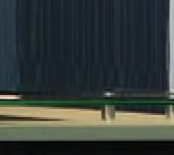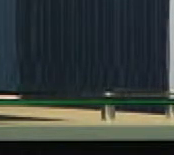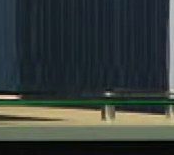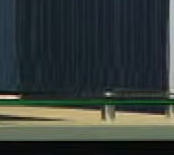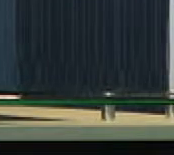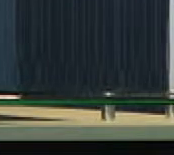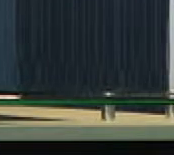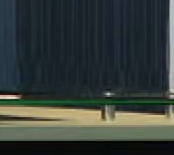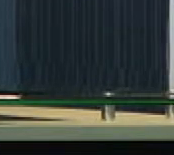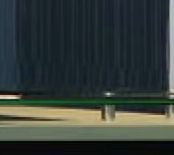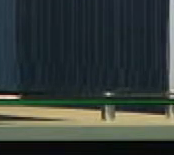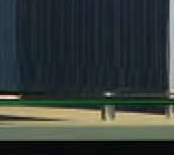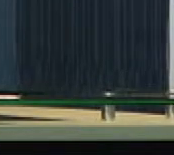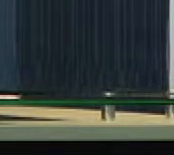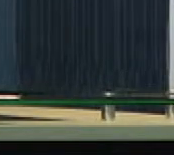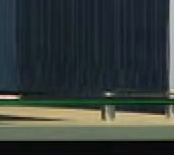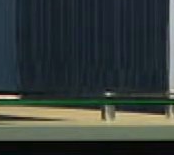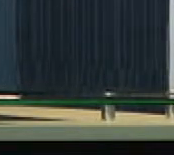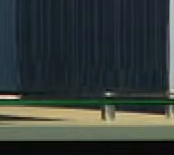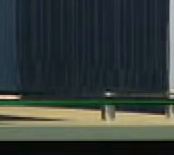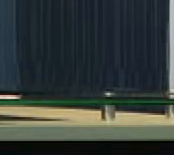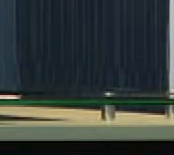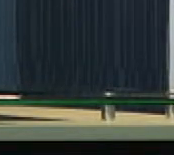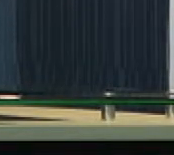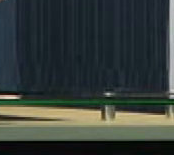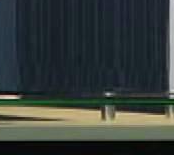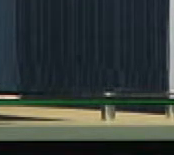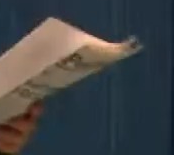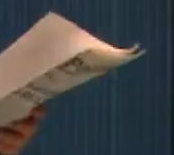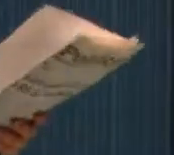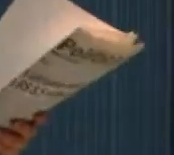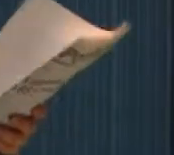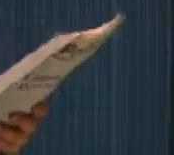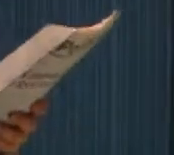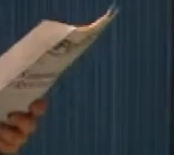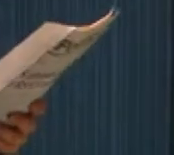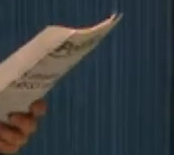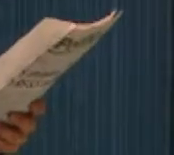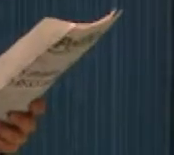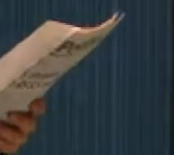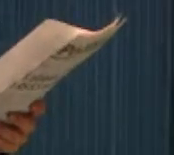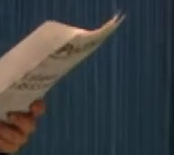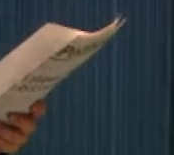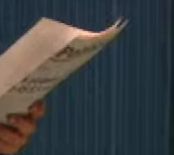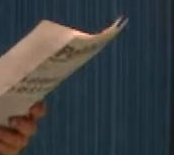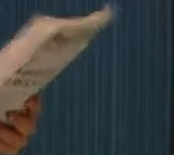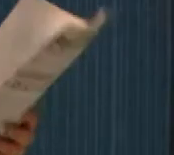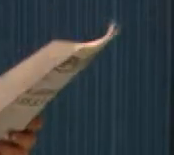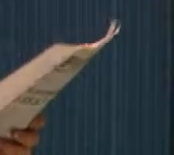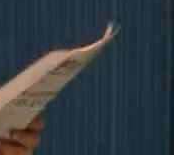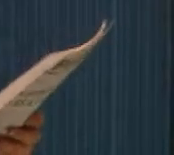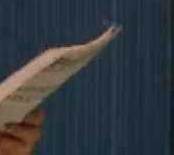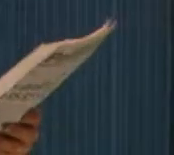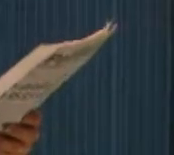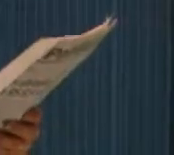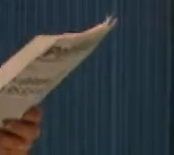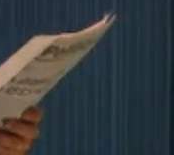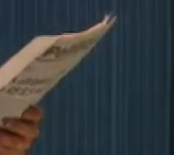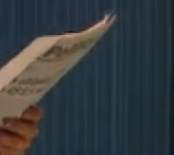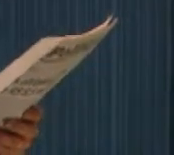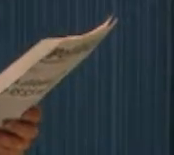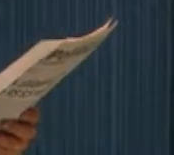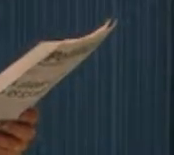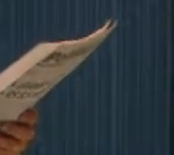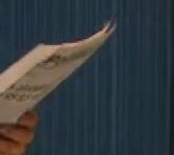estado deveria ter encaminhado a proposta antes que houvesse impedimento pela lei eleitoral o parlamentar também cobrou a realização de concurso público